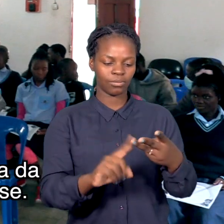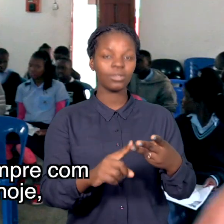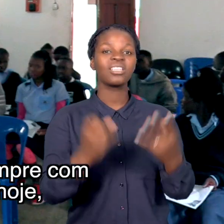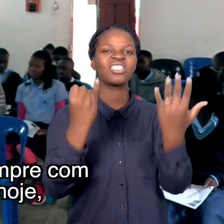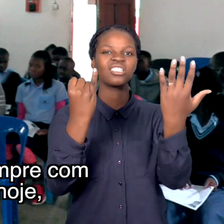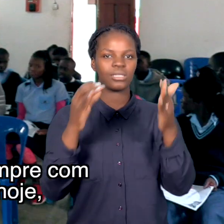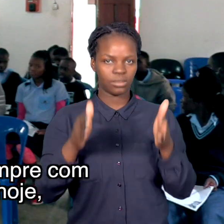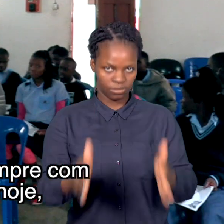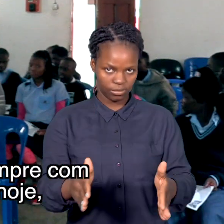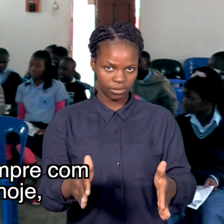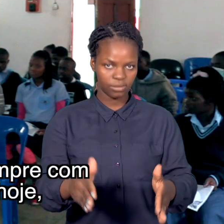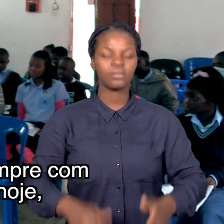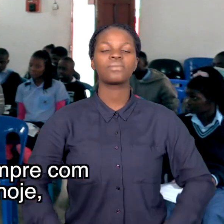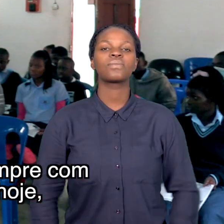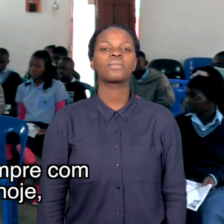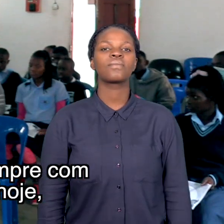classe.